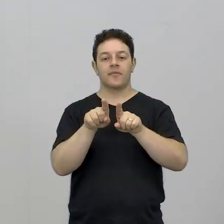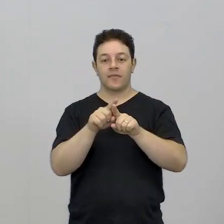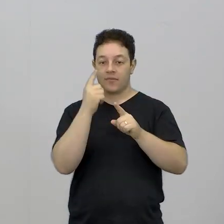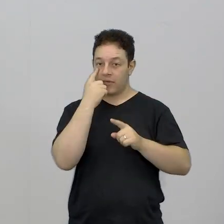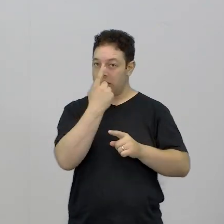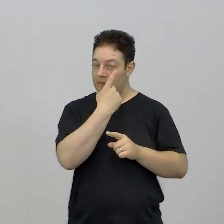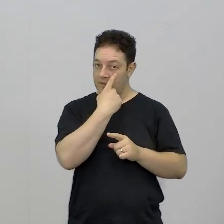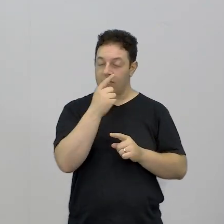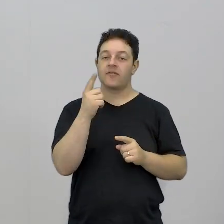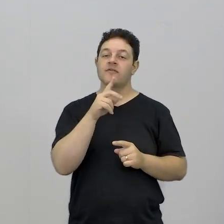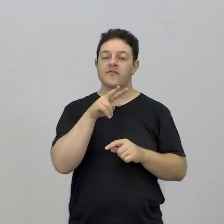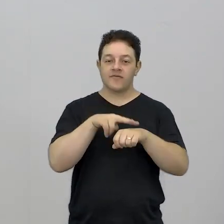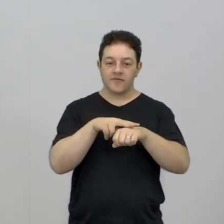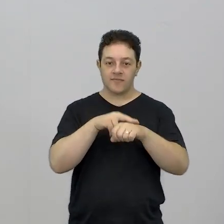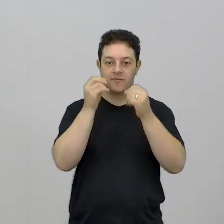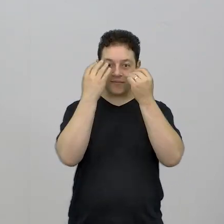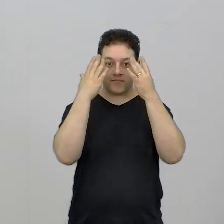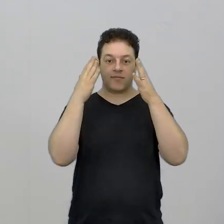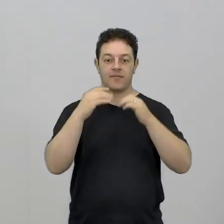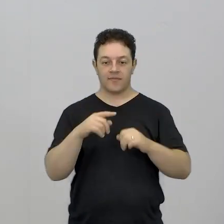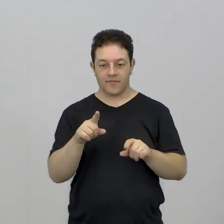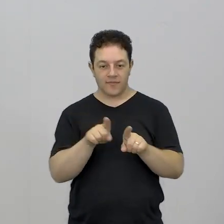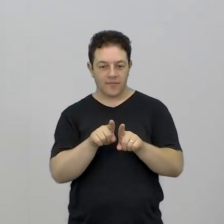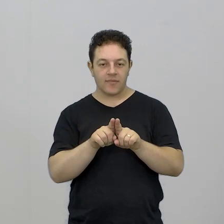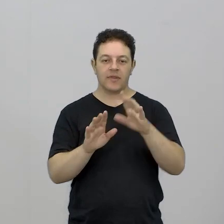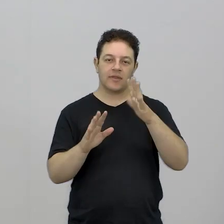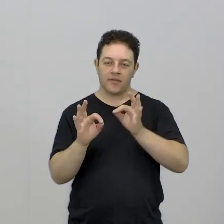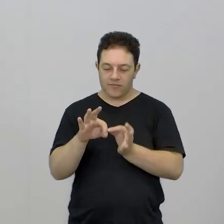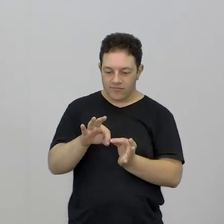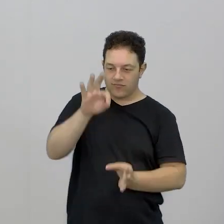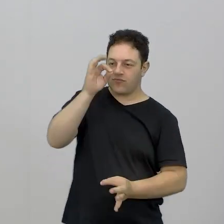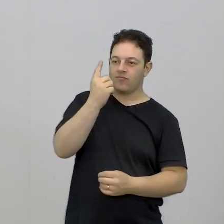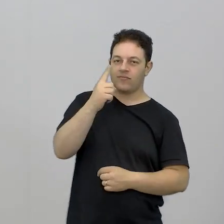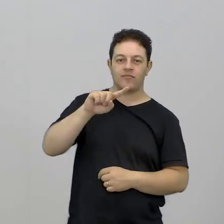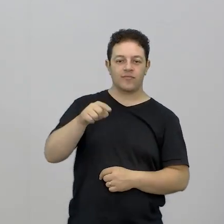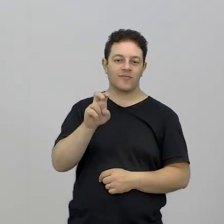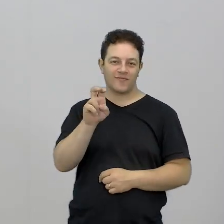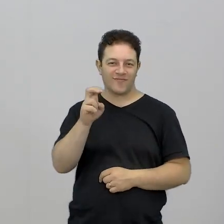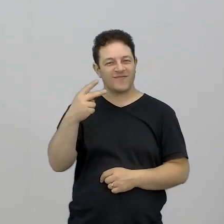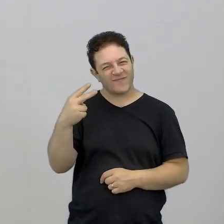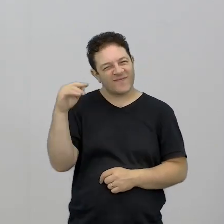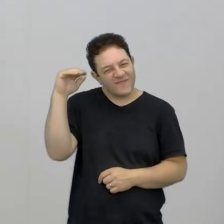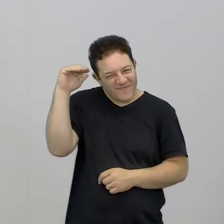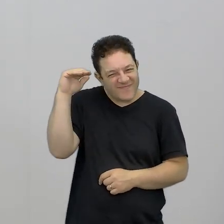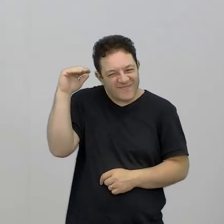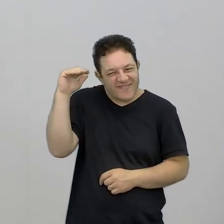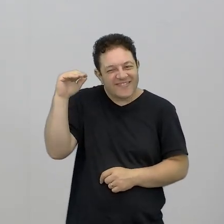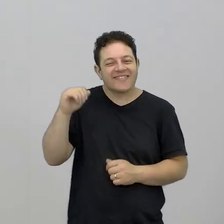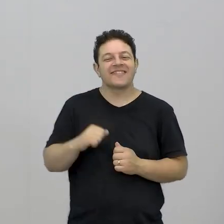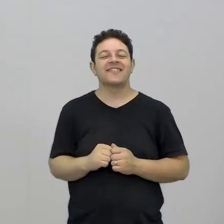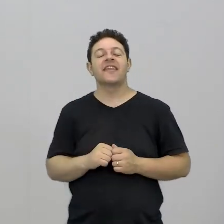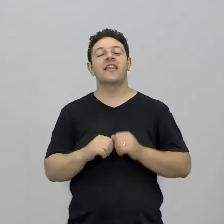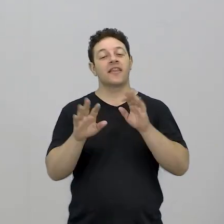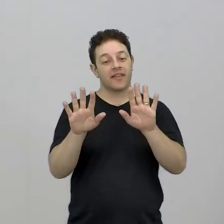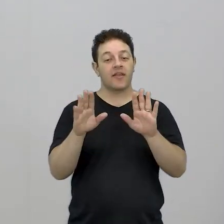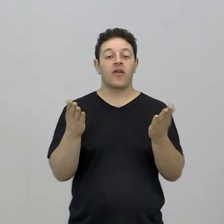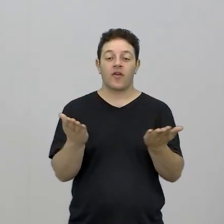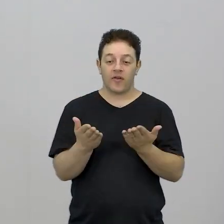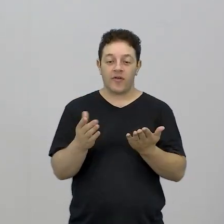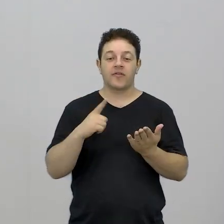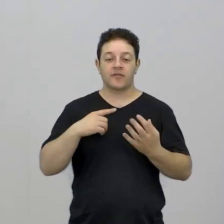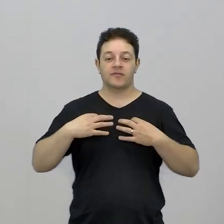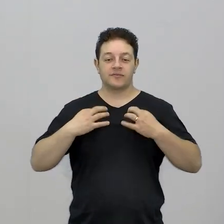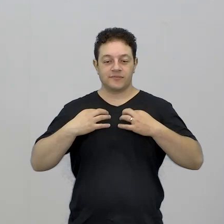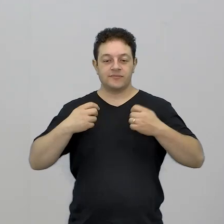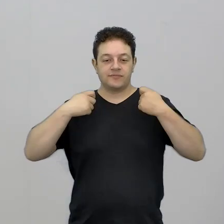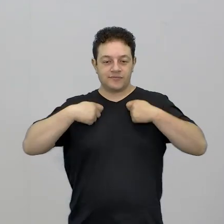olhos claros também, né? Tenho aí em torno de 1,52 m, eu sou pequenininha, gente, sou pequenininha. Hoje eu estou